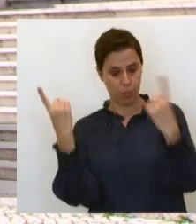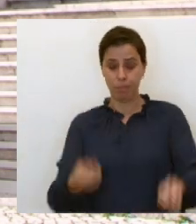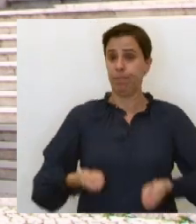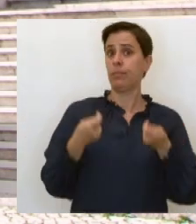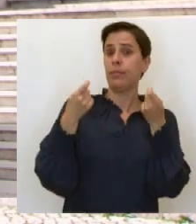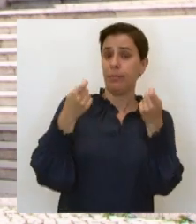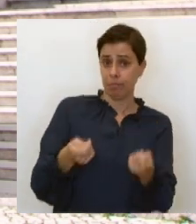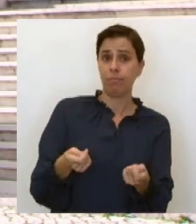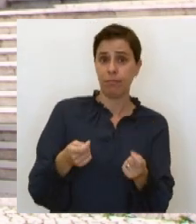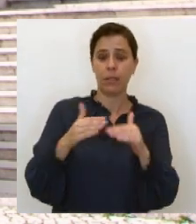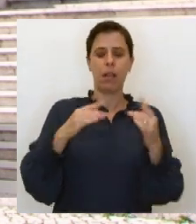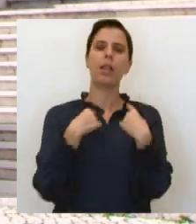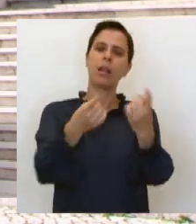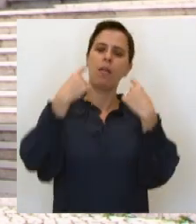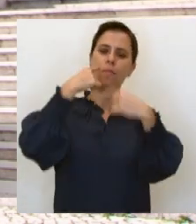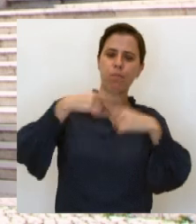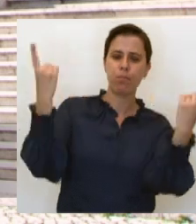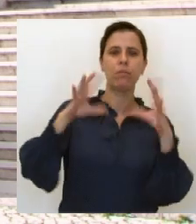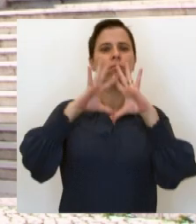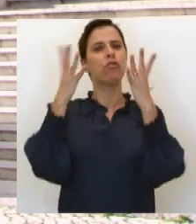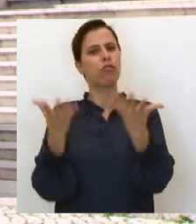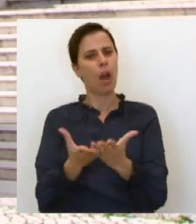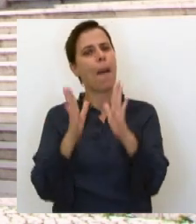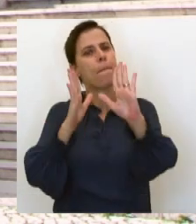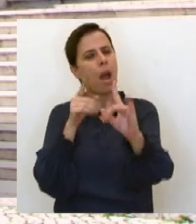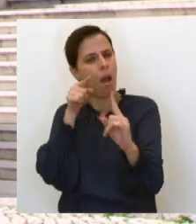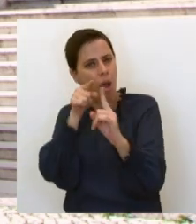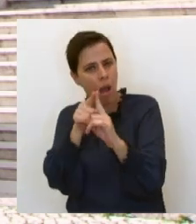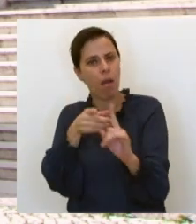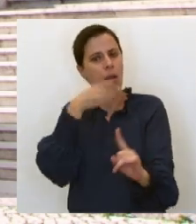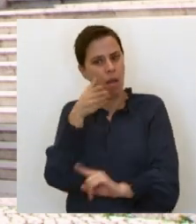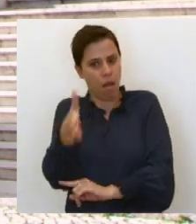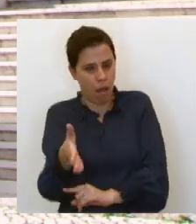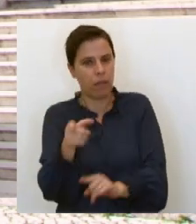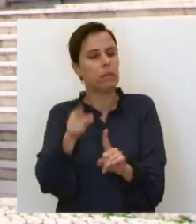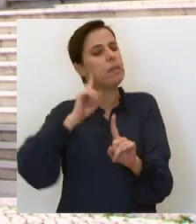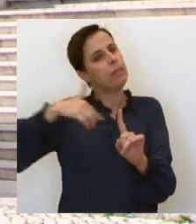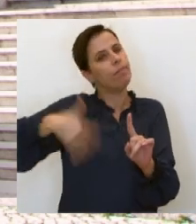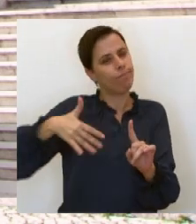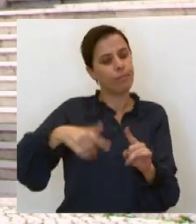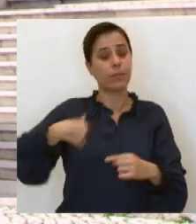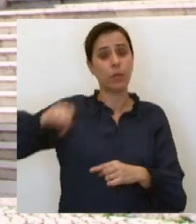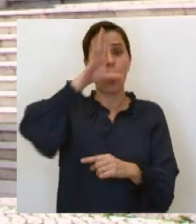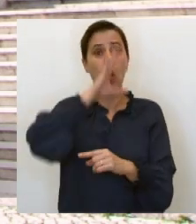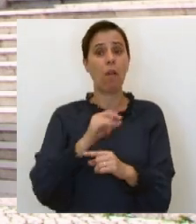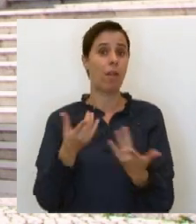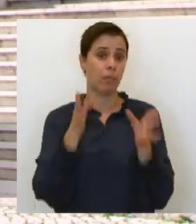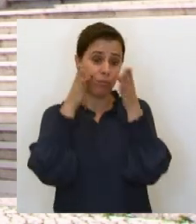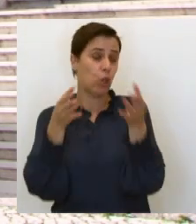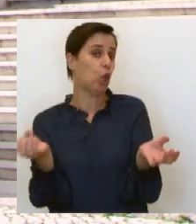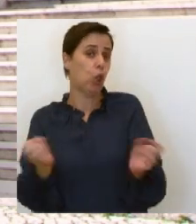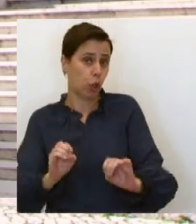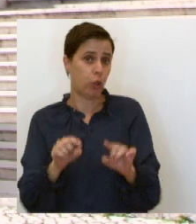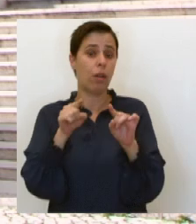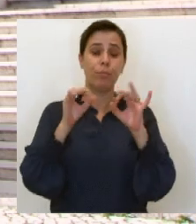no investimento ao nível dos transportes públicos em geral, mas em particular na ferrovia, que são matérias importantes para as quais o Governo não tem dado a devida